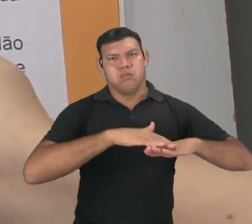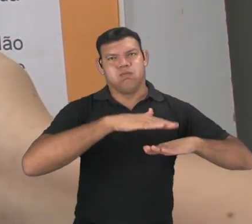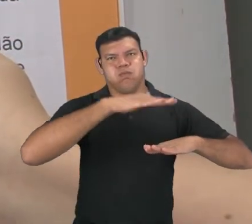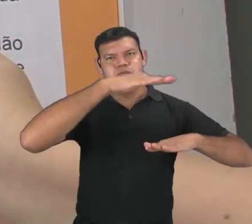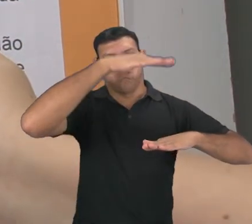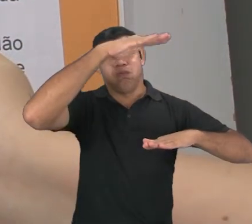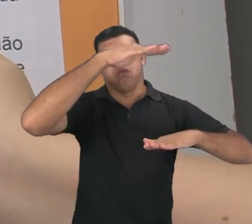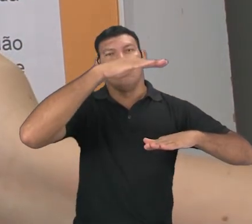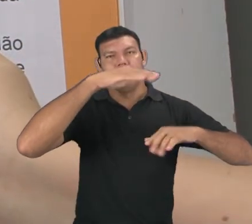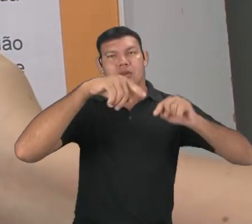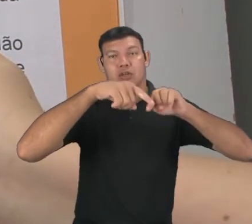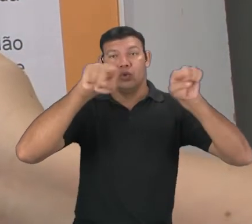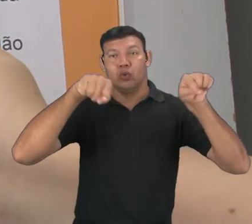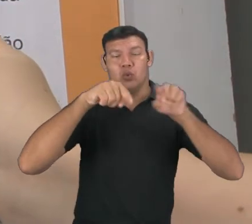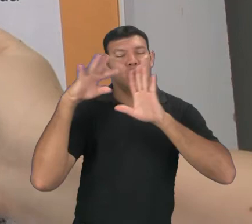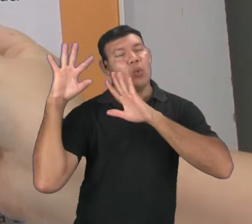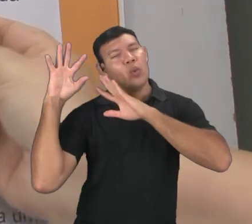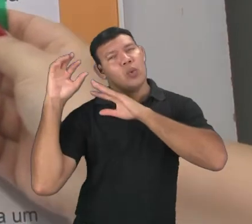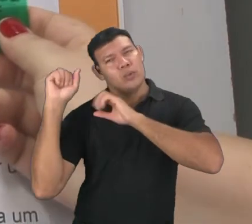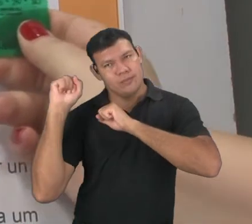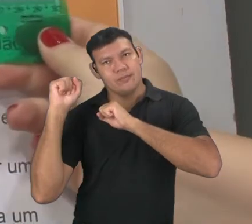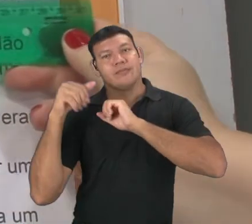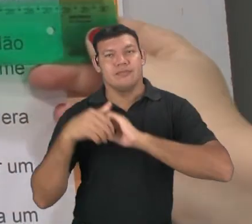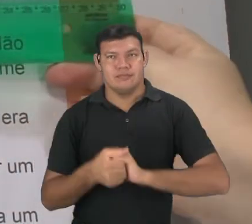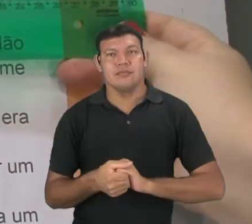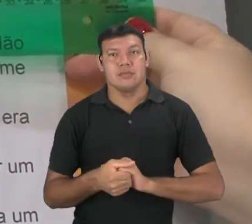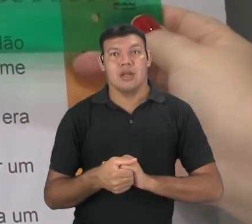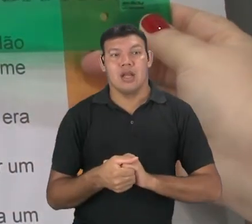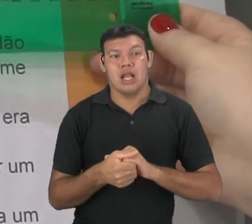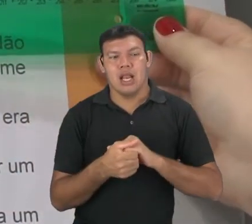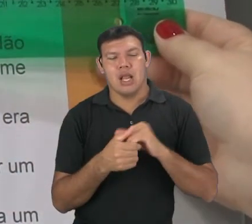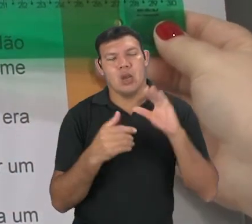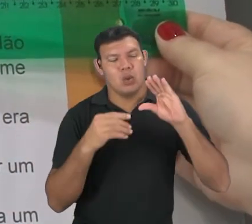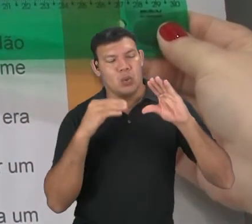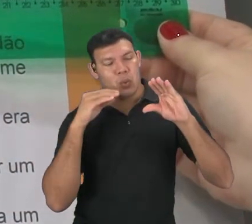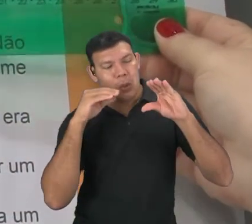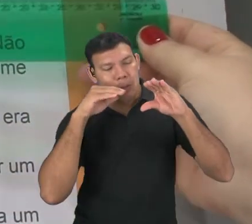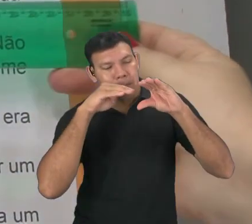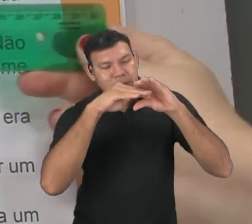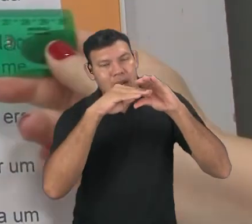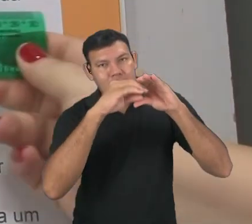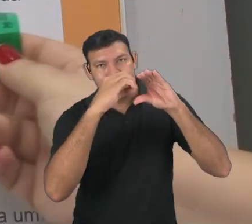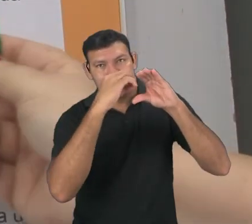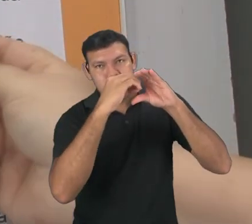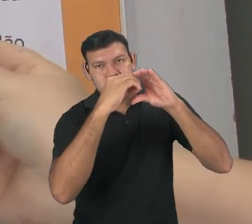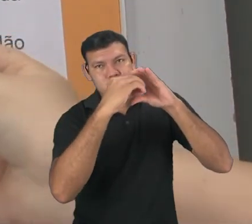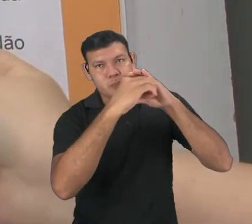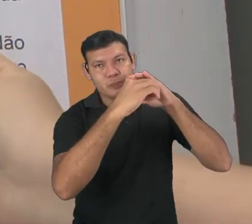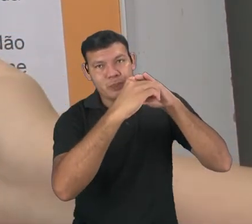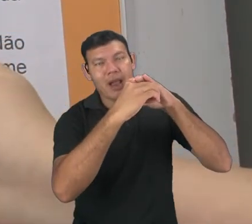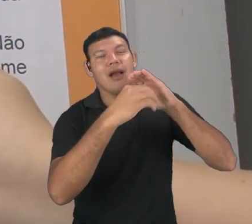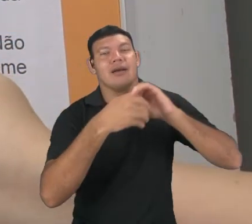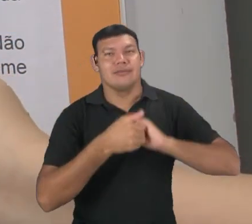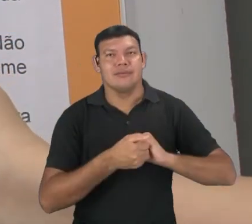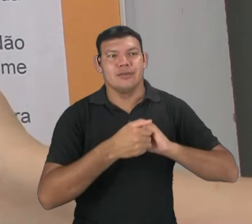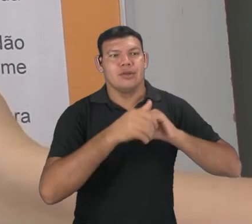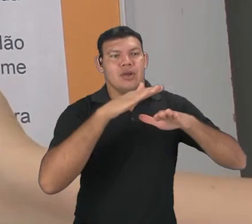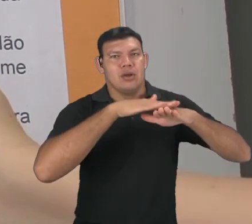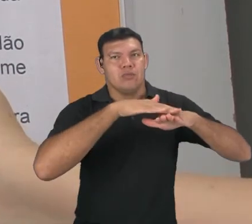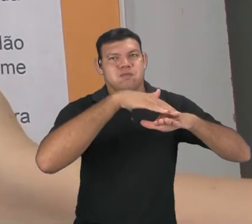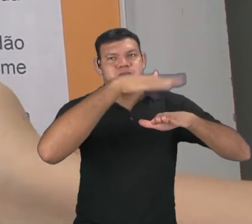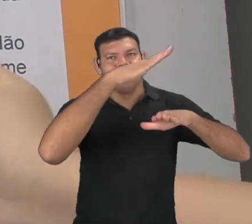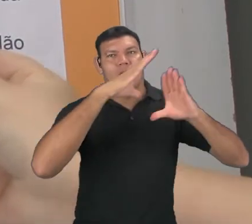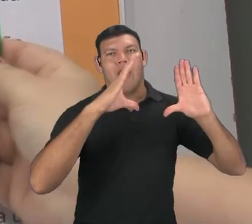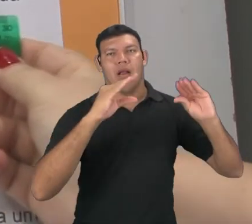e de hóspede e colocasse sobre elas uma ervilha. Aquela seria a cama